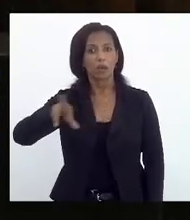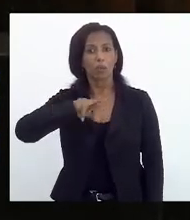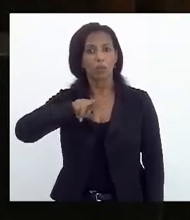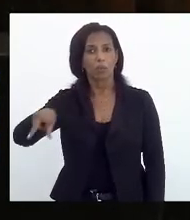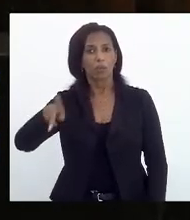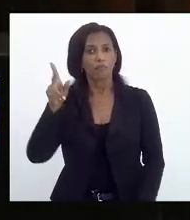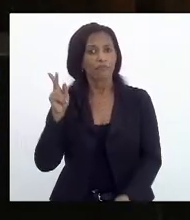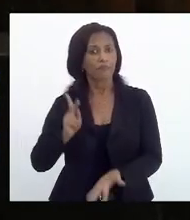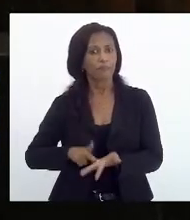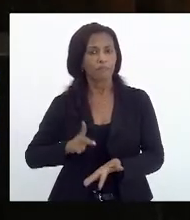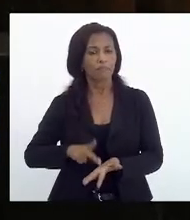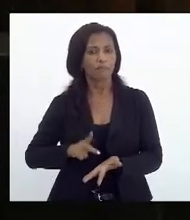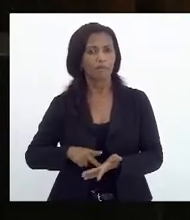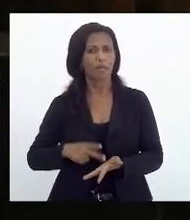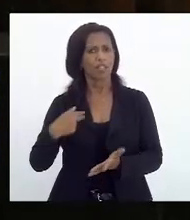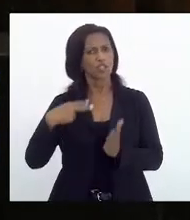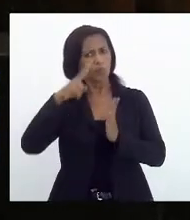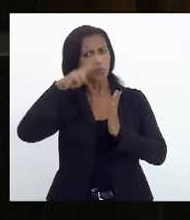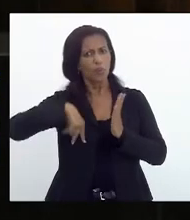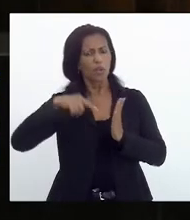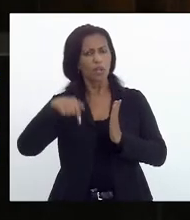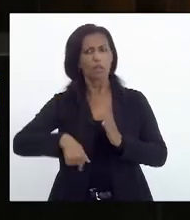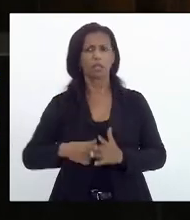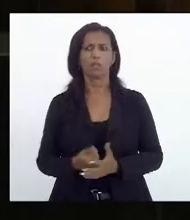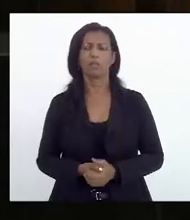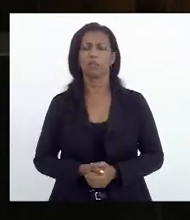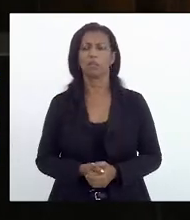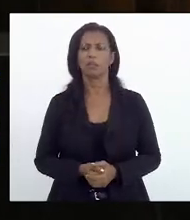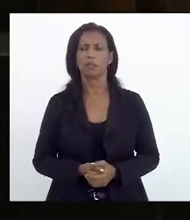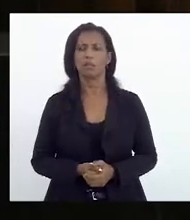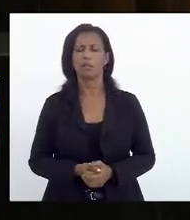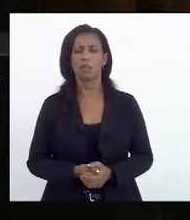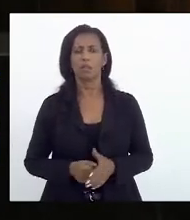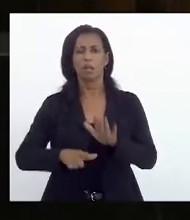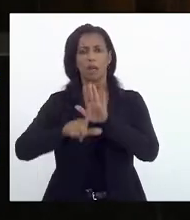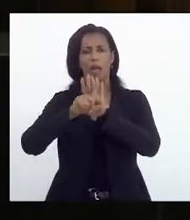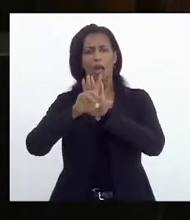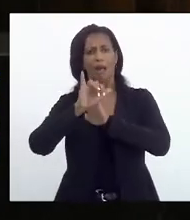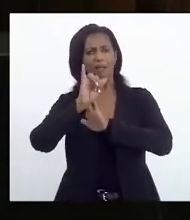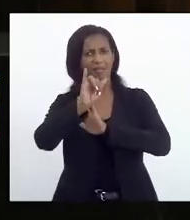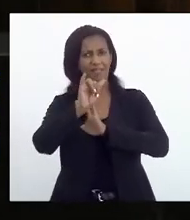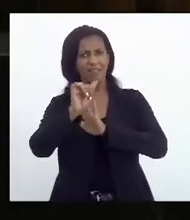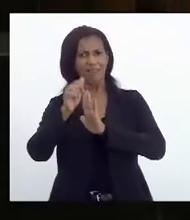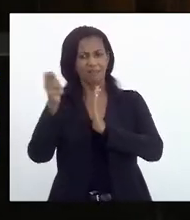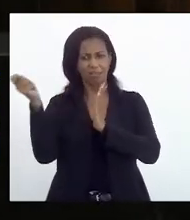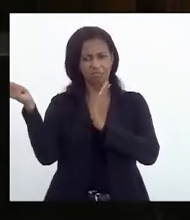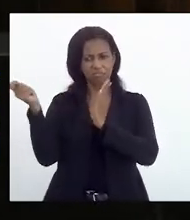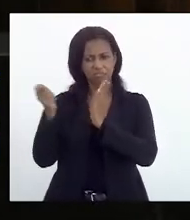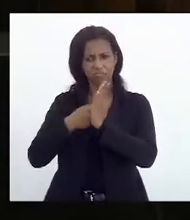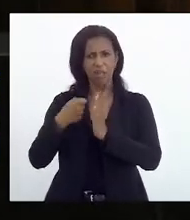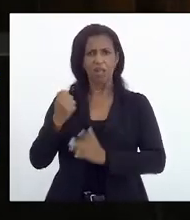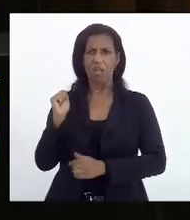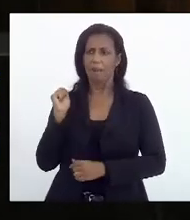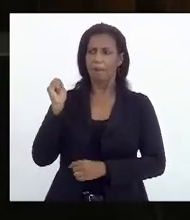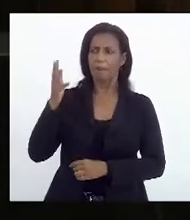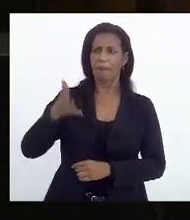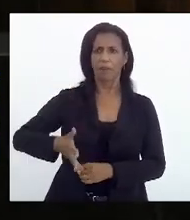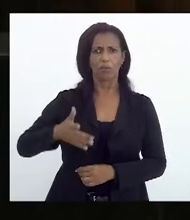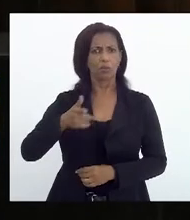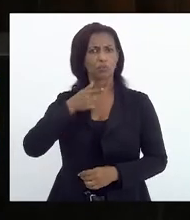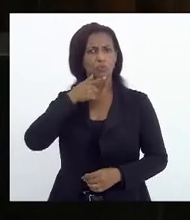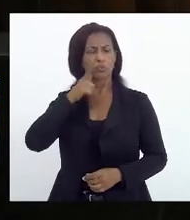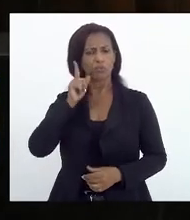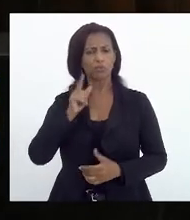verdade e vôlei aqui eu falei que foi sancionada na madrugada de